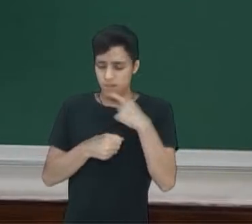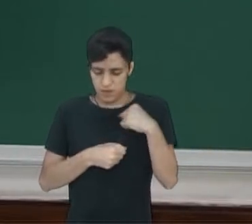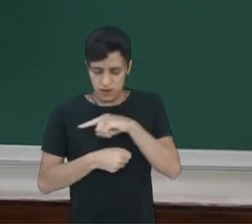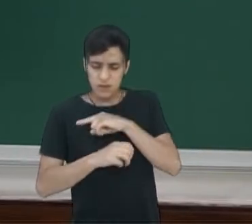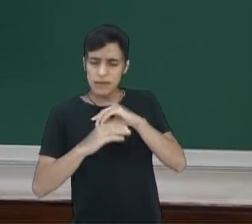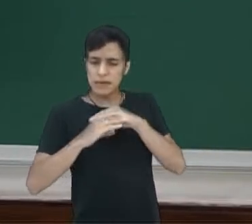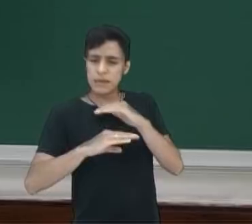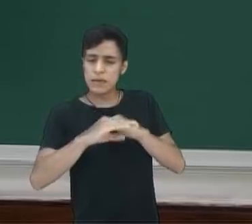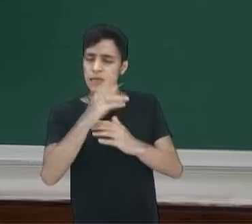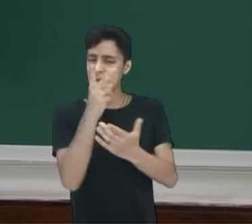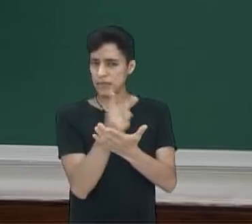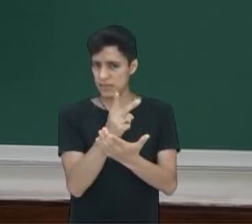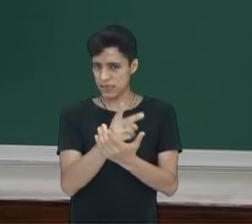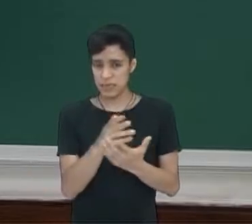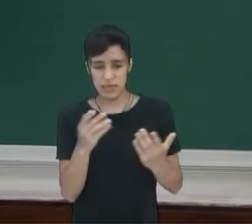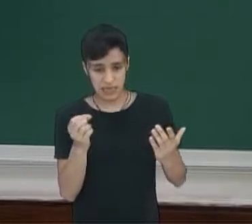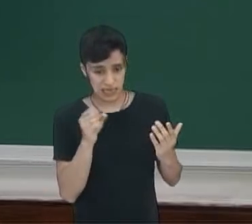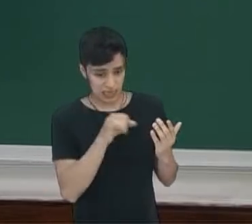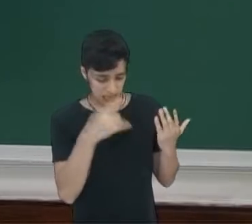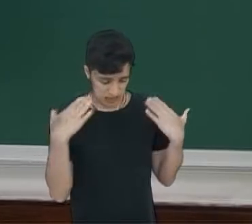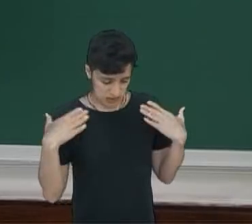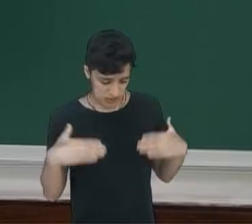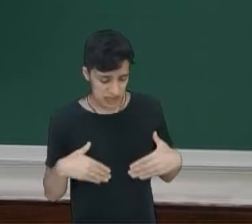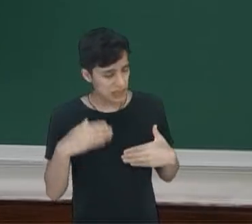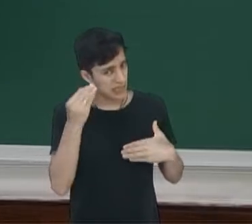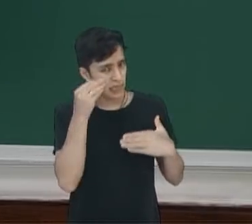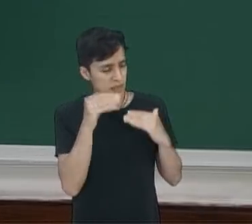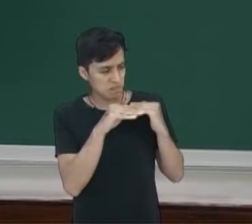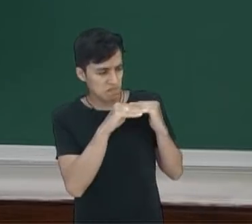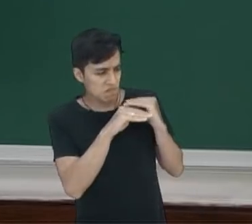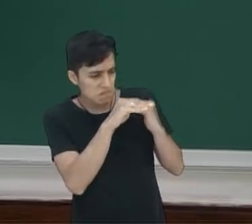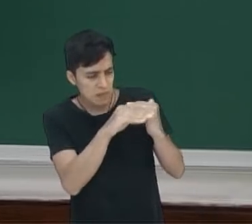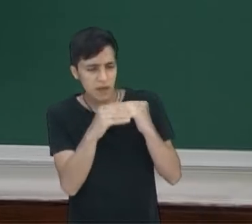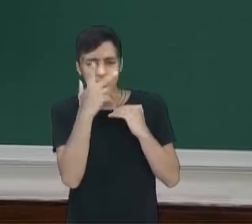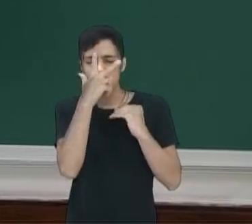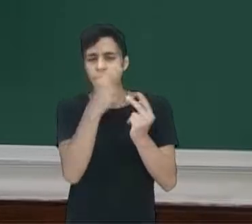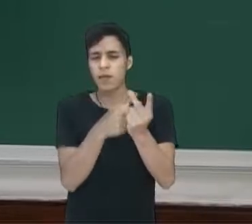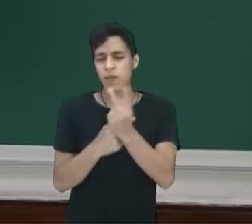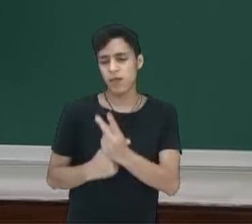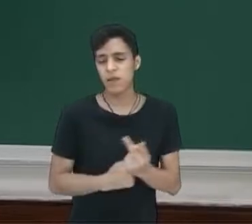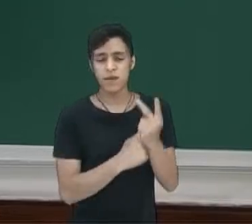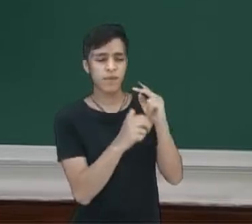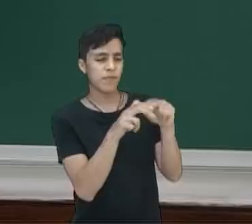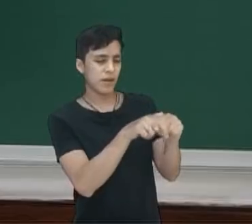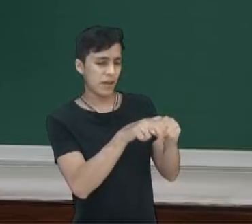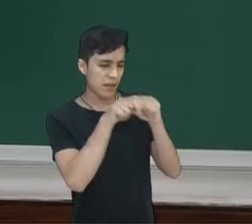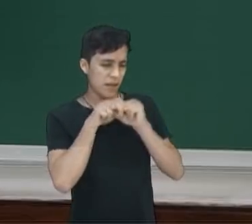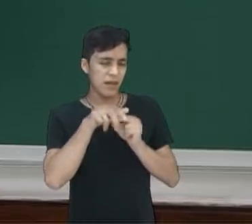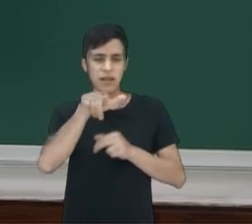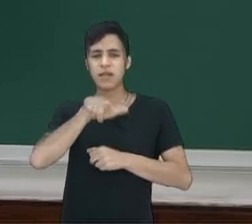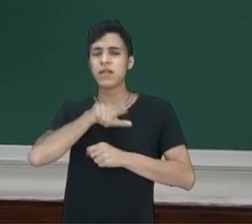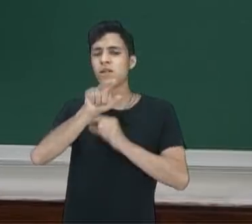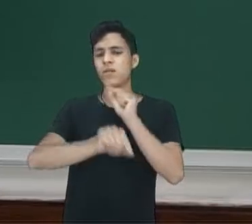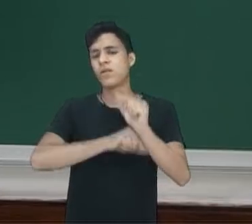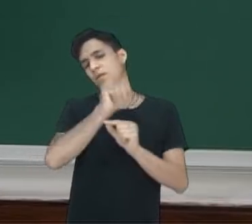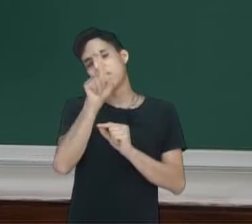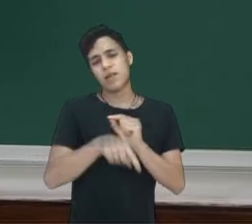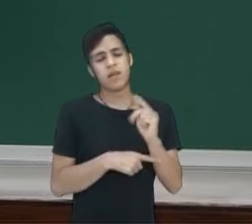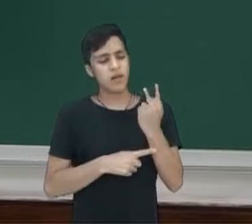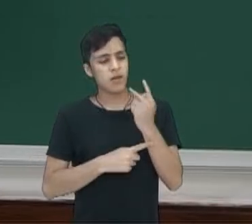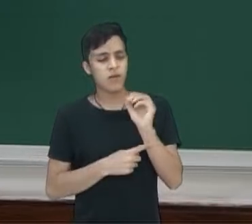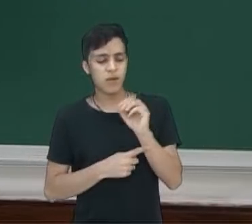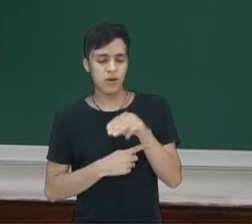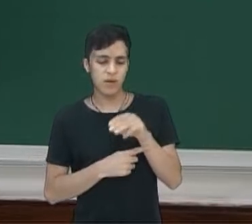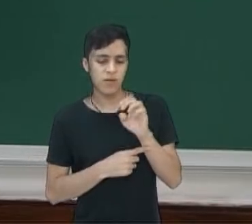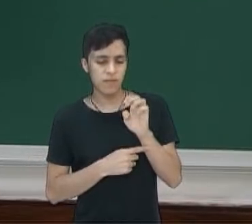constante. Então, se ele tenta manter, né, ele consegue fazer essa manutenção, é porque ele se encontra em homeostase,